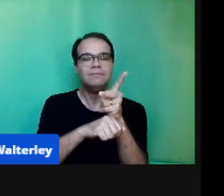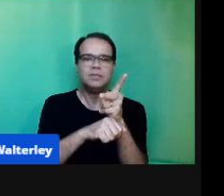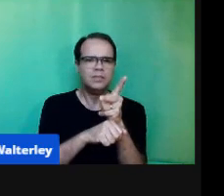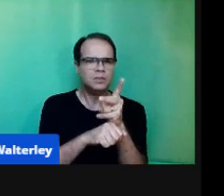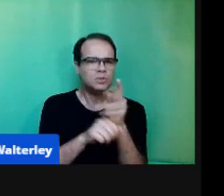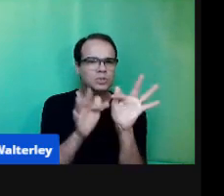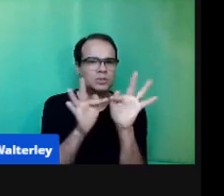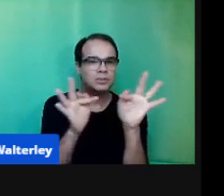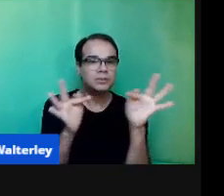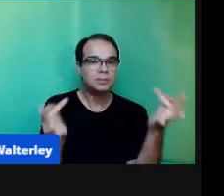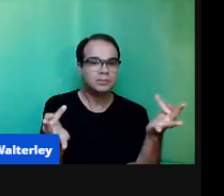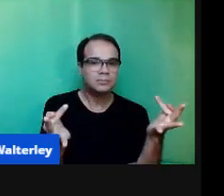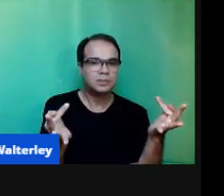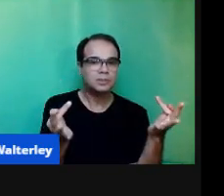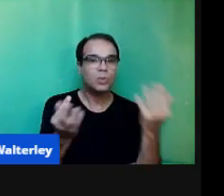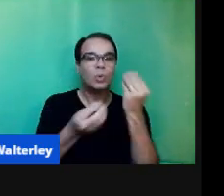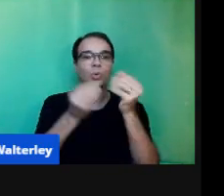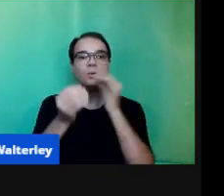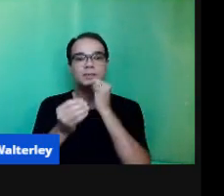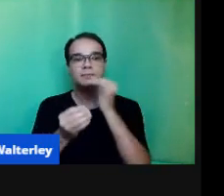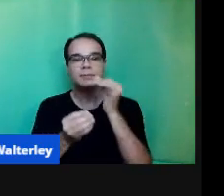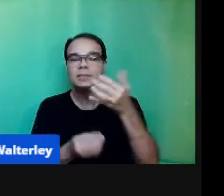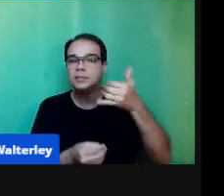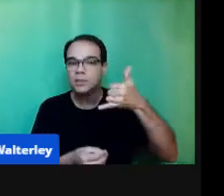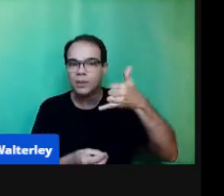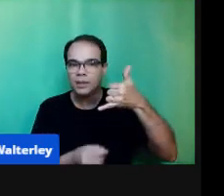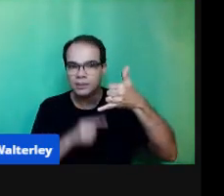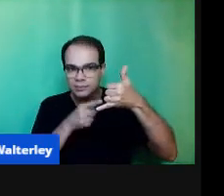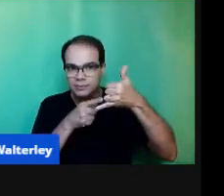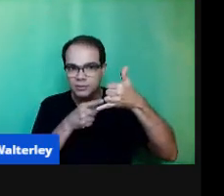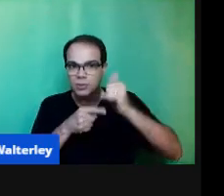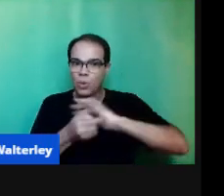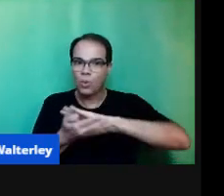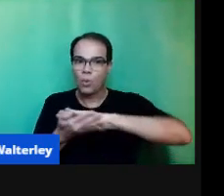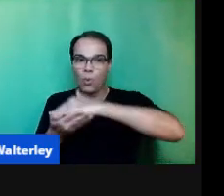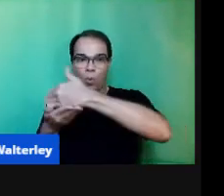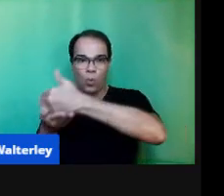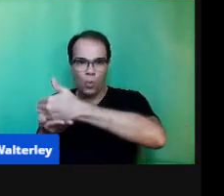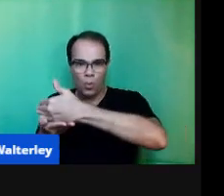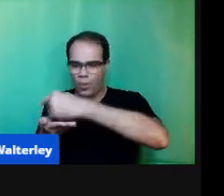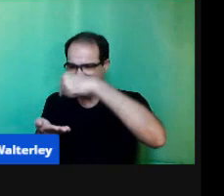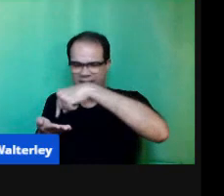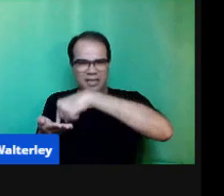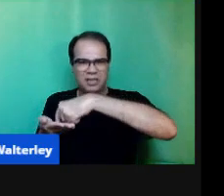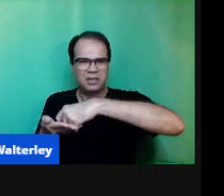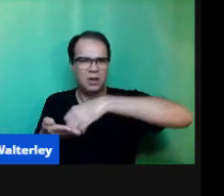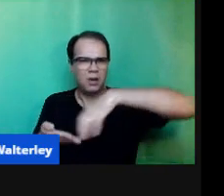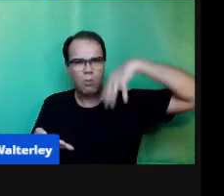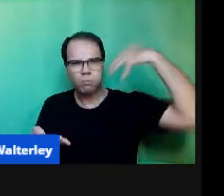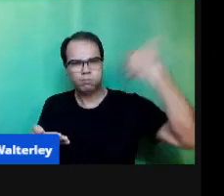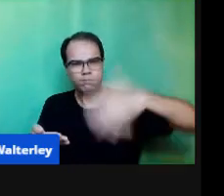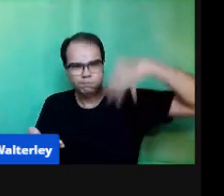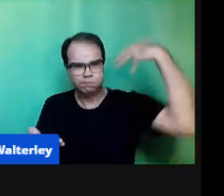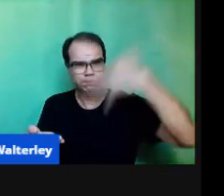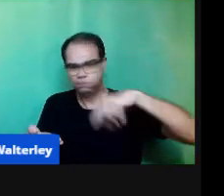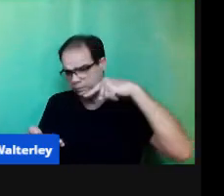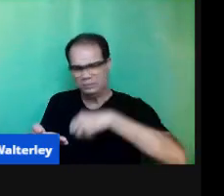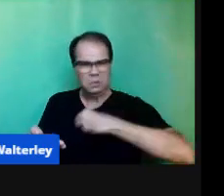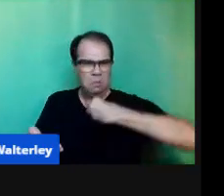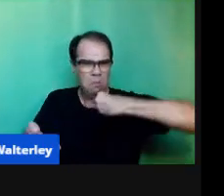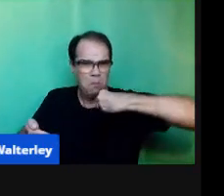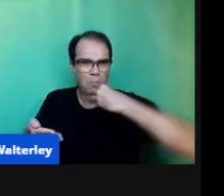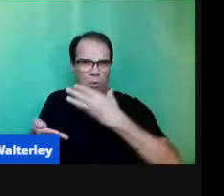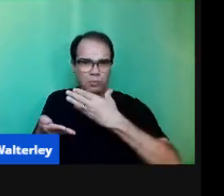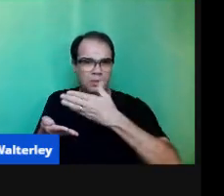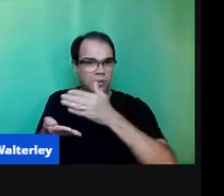no celular ou no computador mesmo, sem ser um puta computador, sem ser um computador top de linha, no